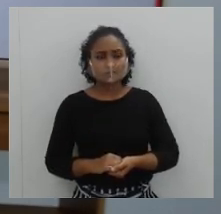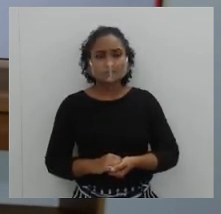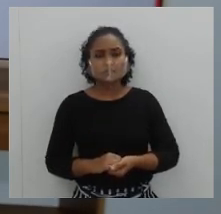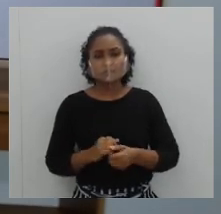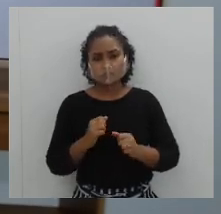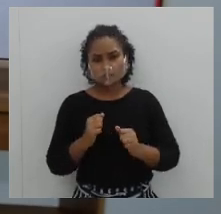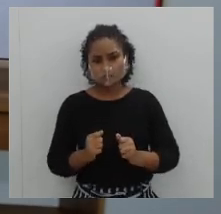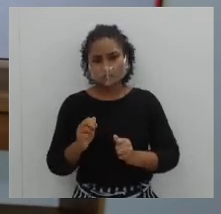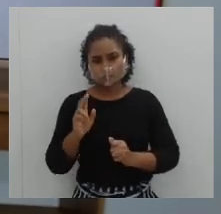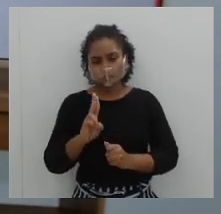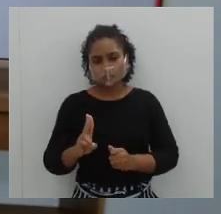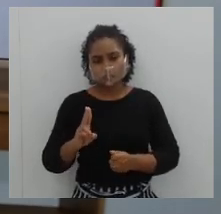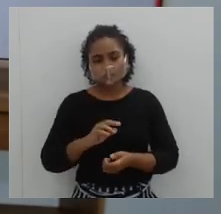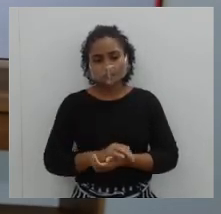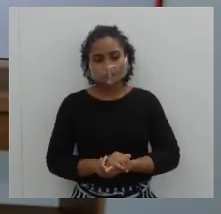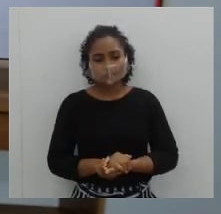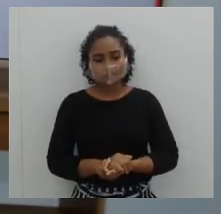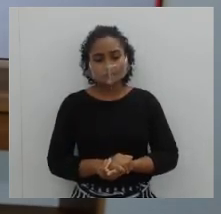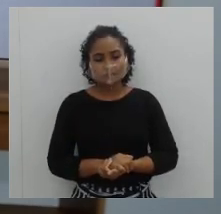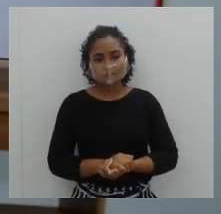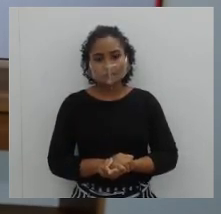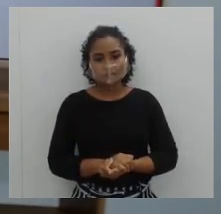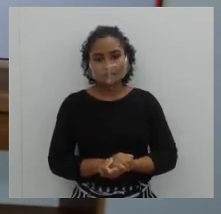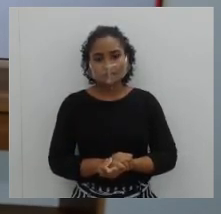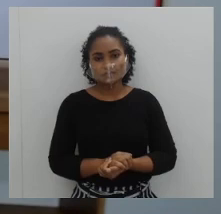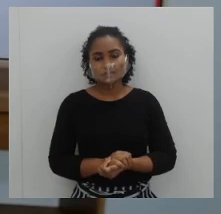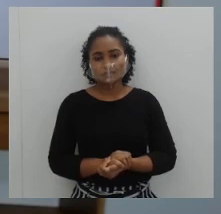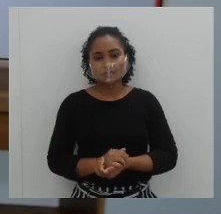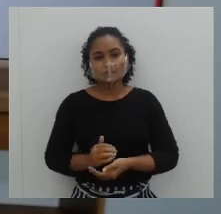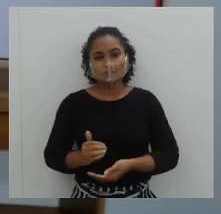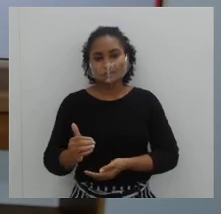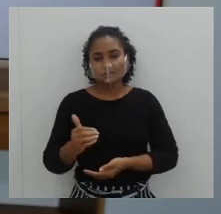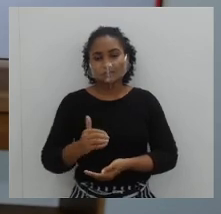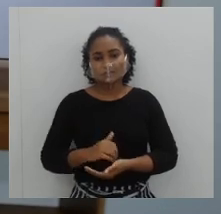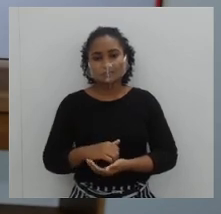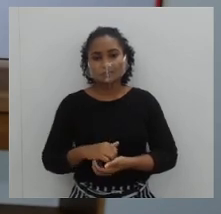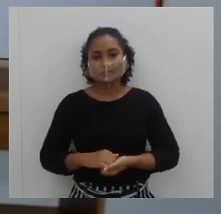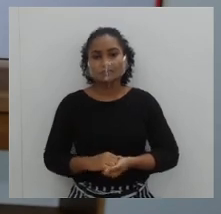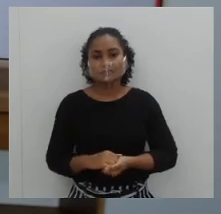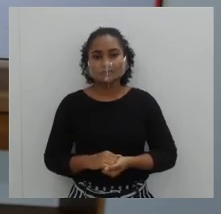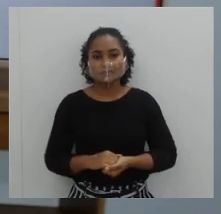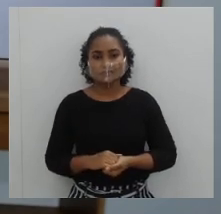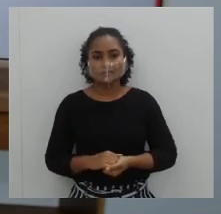defini-los, tá certo? Então a gente vai ver aqui o próximo